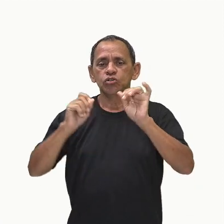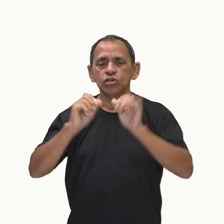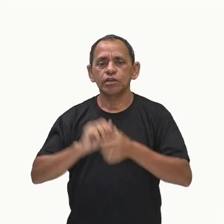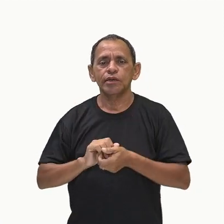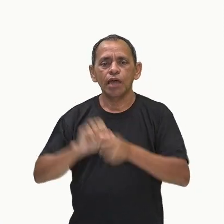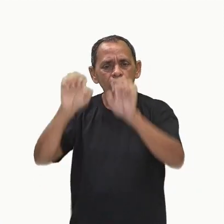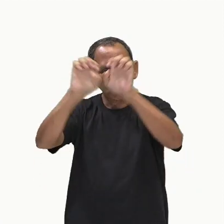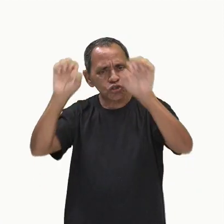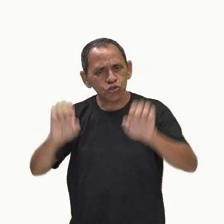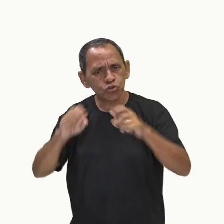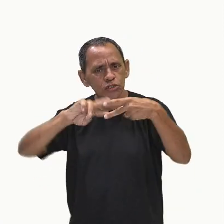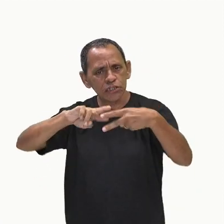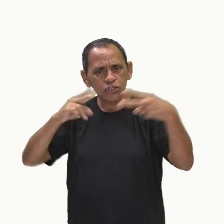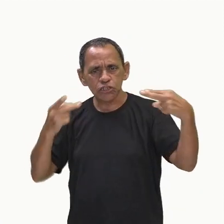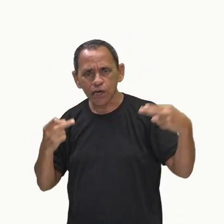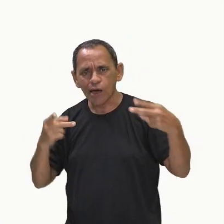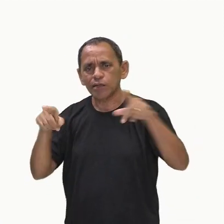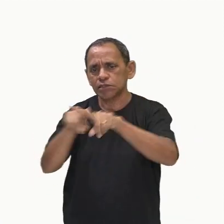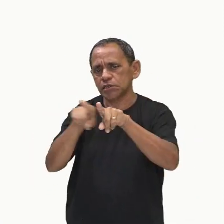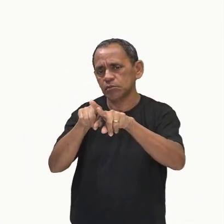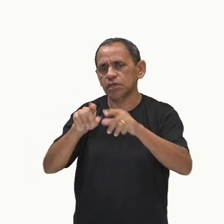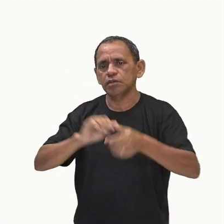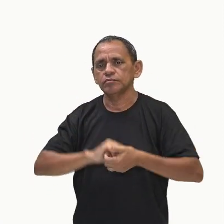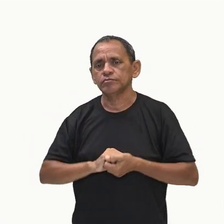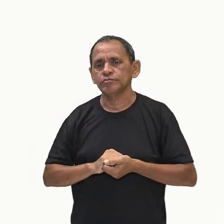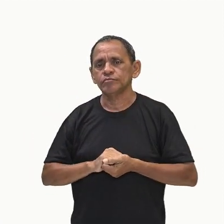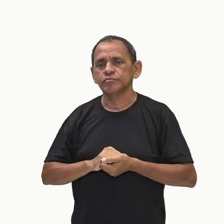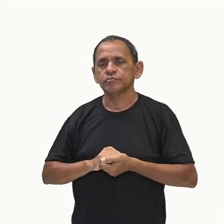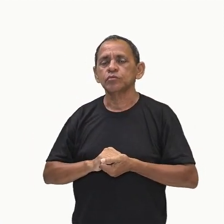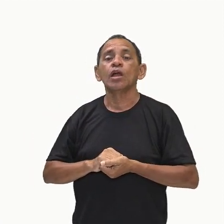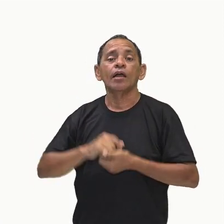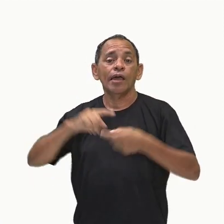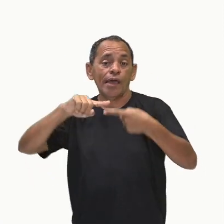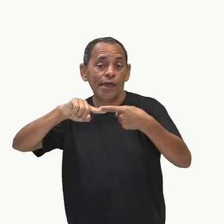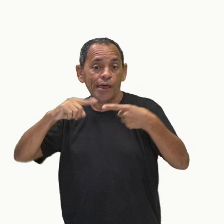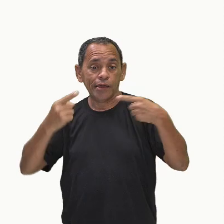do DNA, lembrando aí para vocês, o RNA,